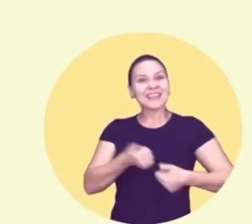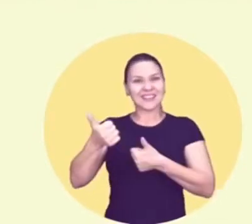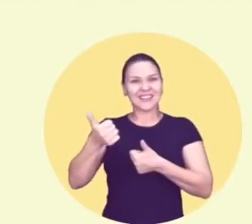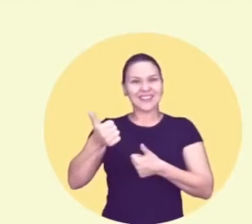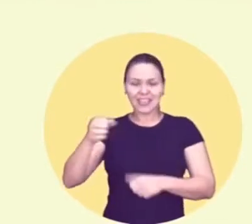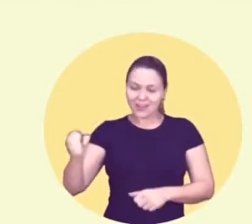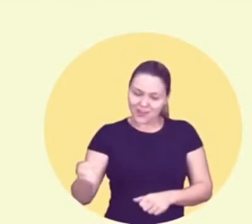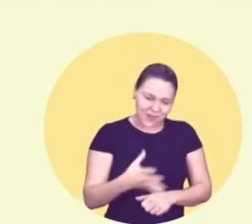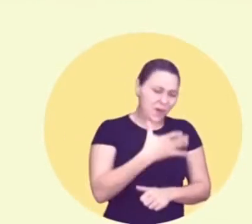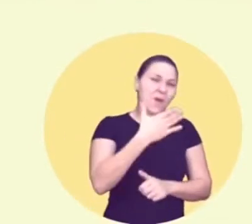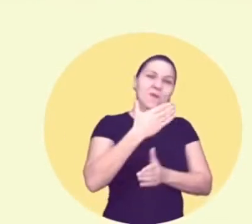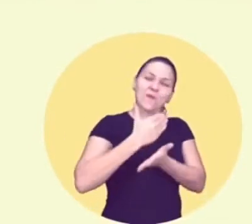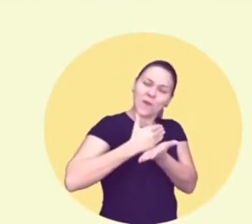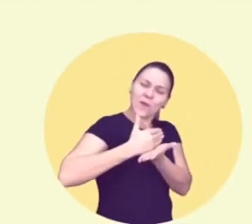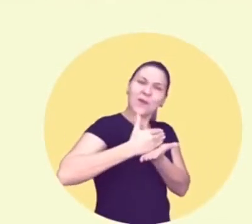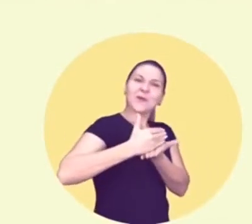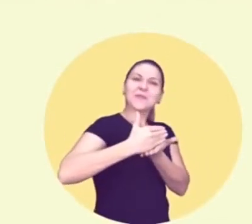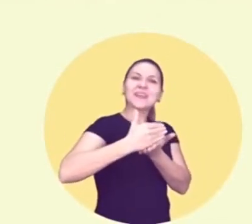Um